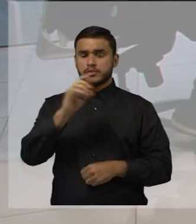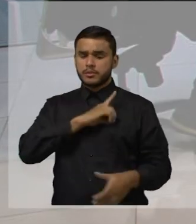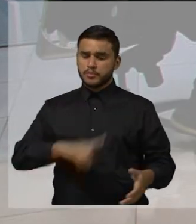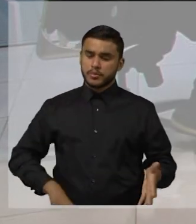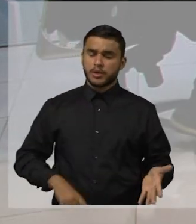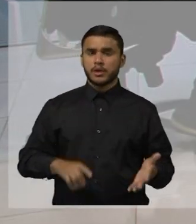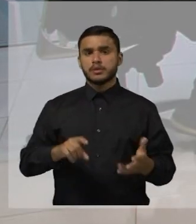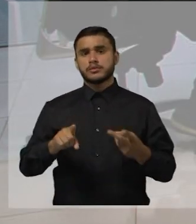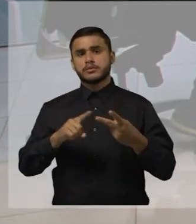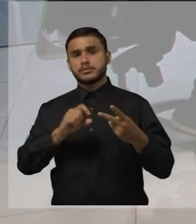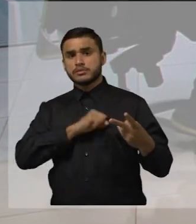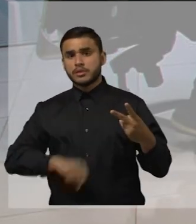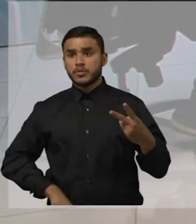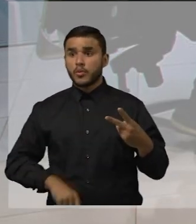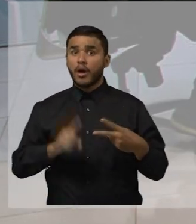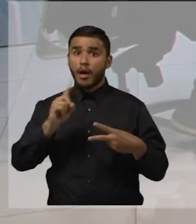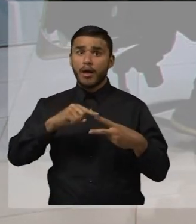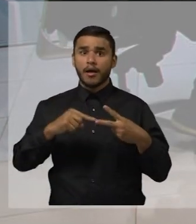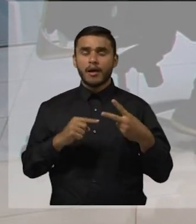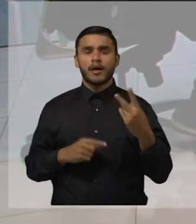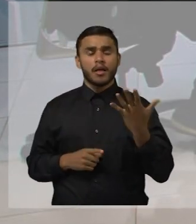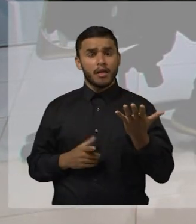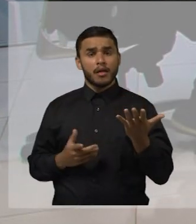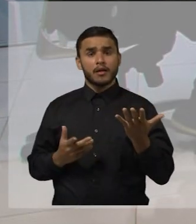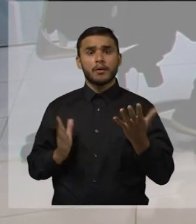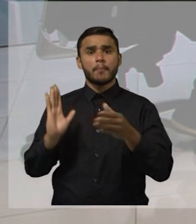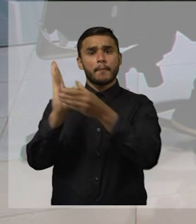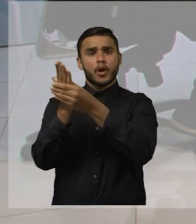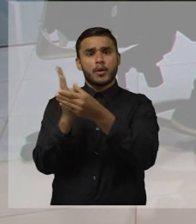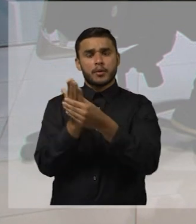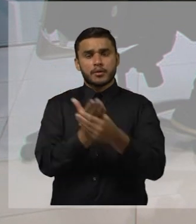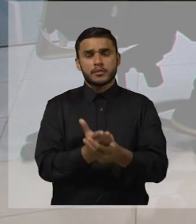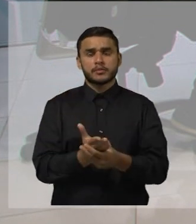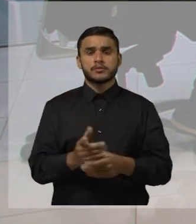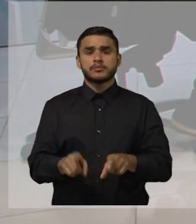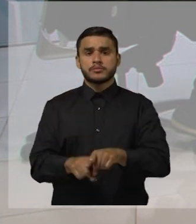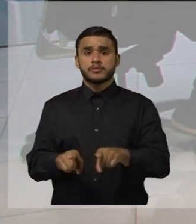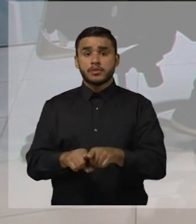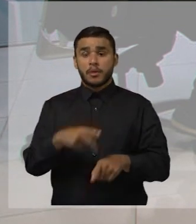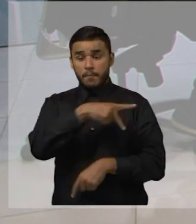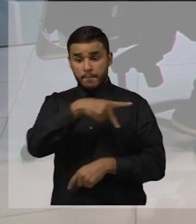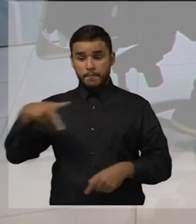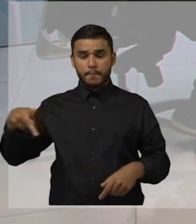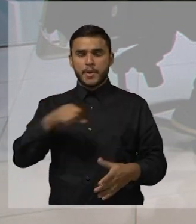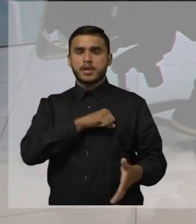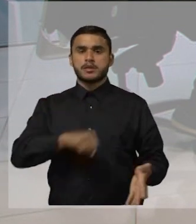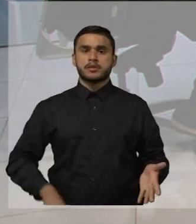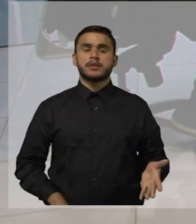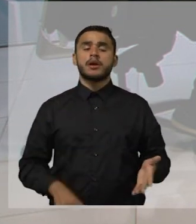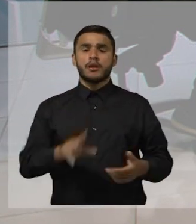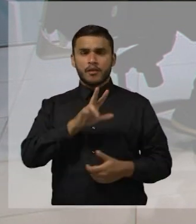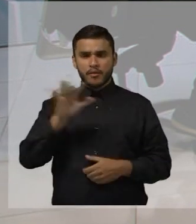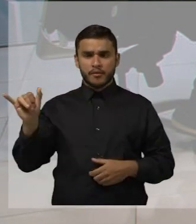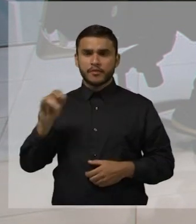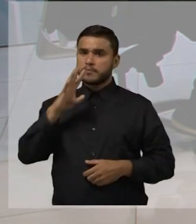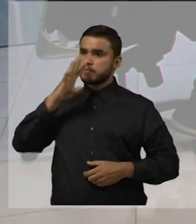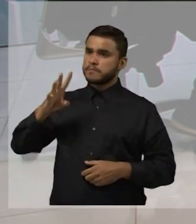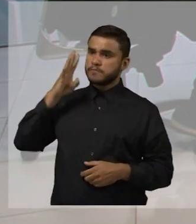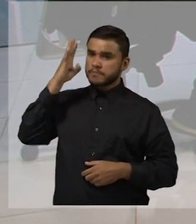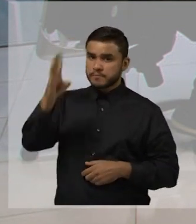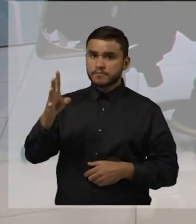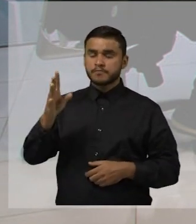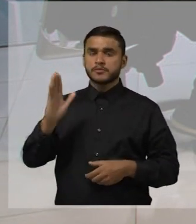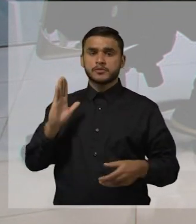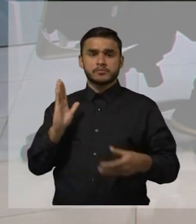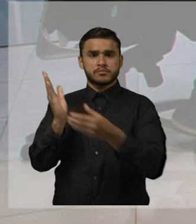senadores indiciados. E o Brasil corre ainda o risco de ter um presidente do Senado que esteja com denúncia recebida